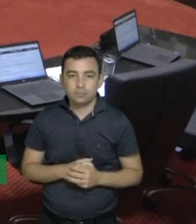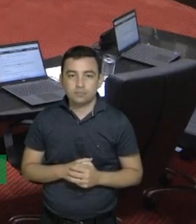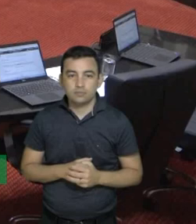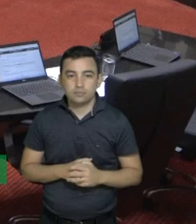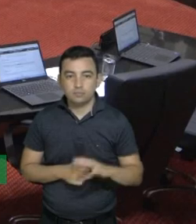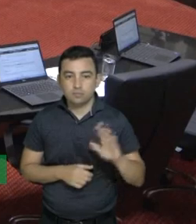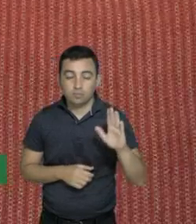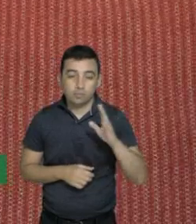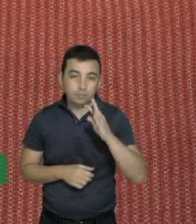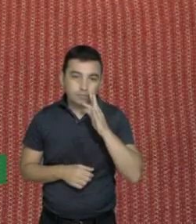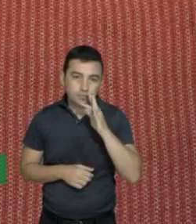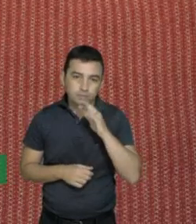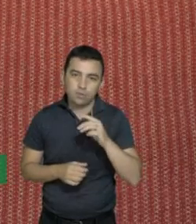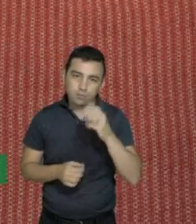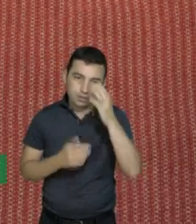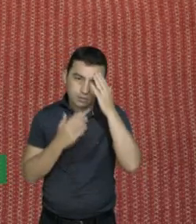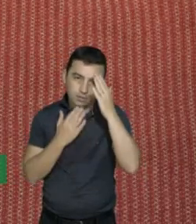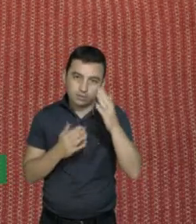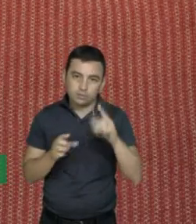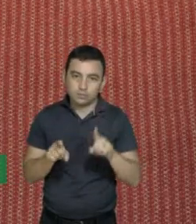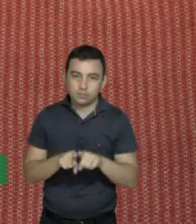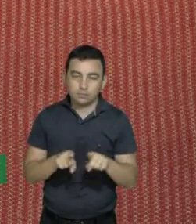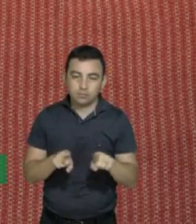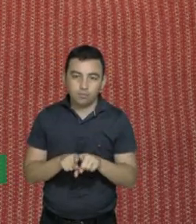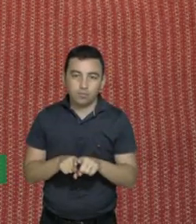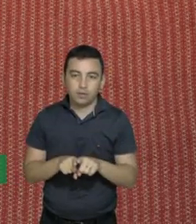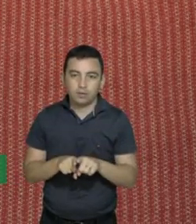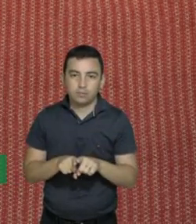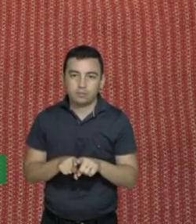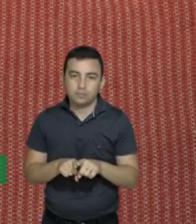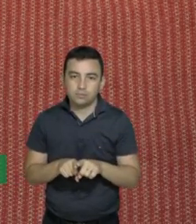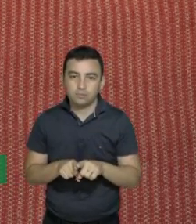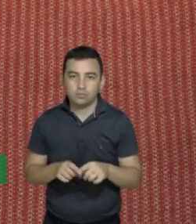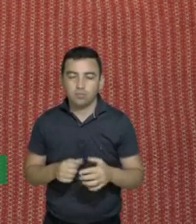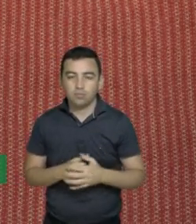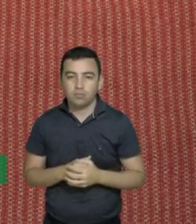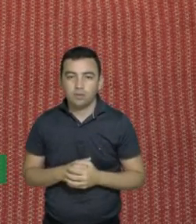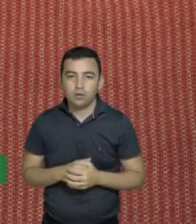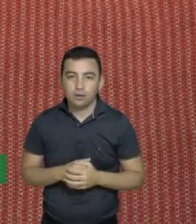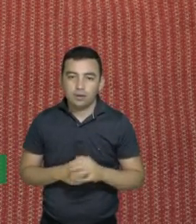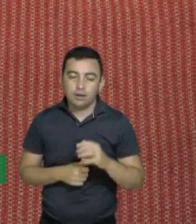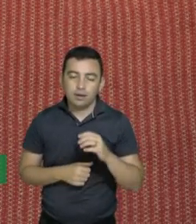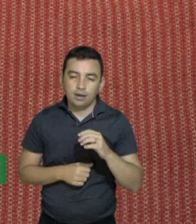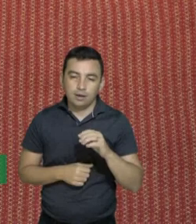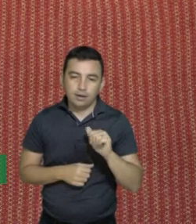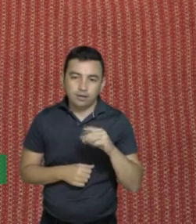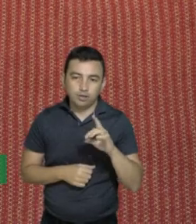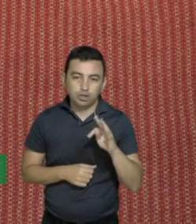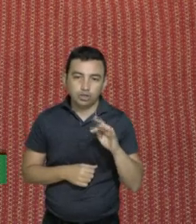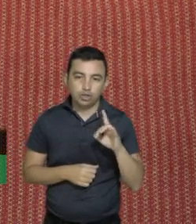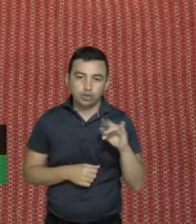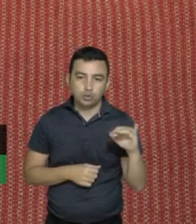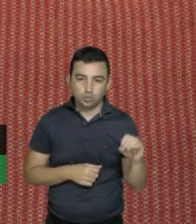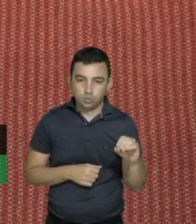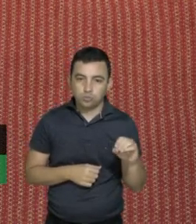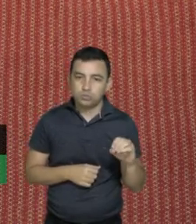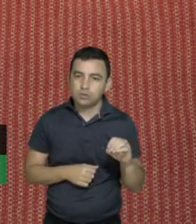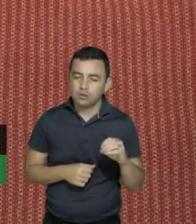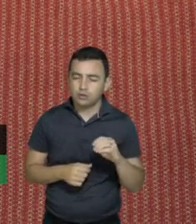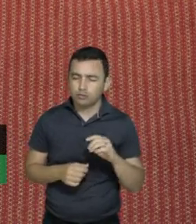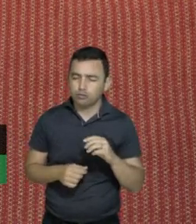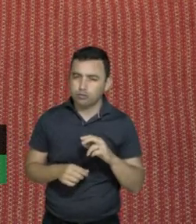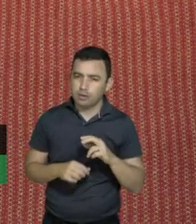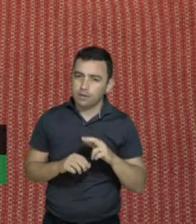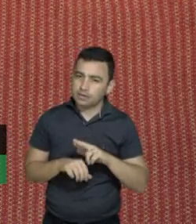muito obrigado eu estava acompanhando o depoimento Deputado antídio Deputado olha em nome da nossa família muito